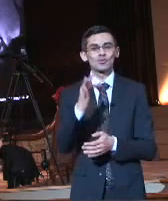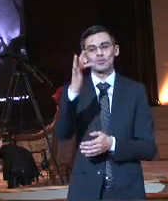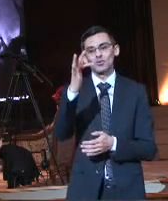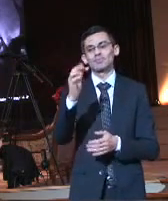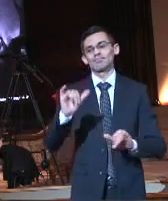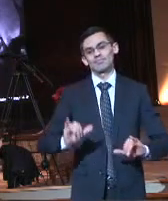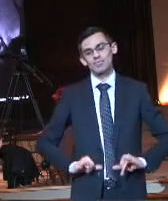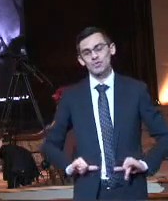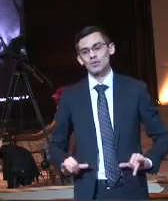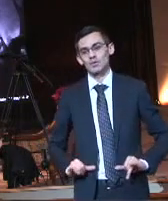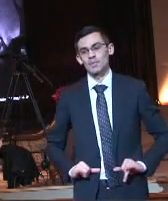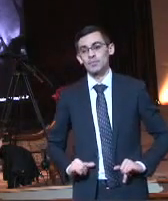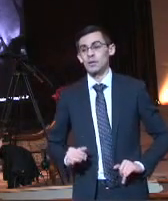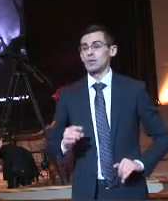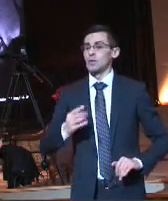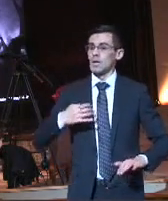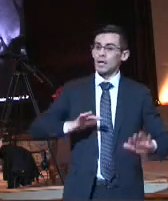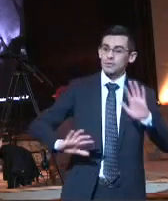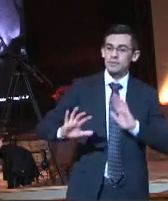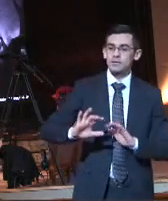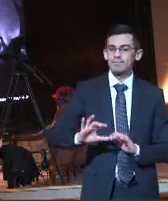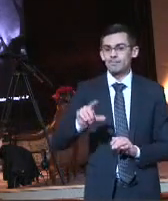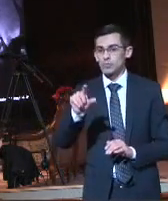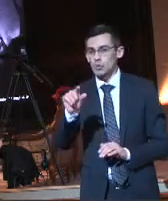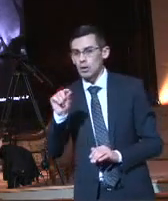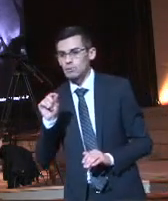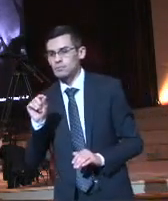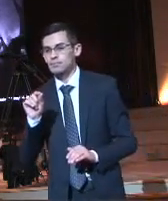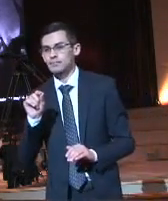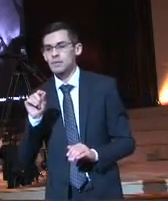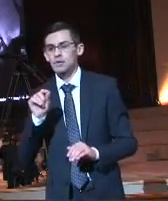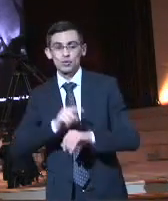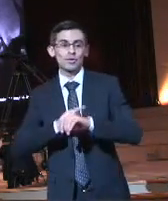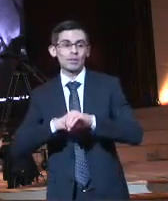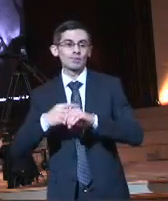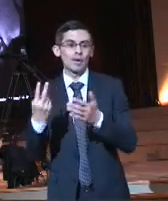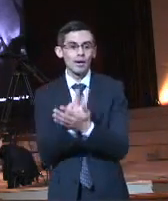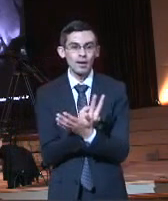A gente decide coisas erradas.